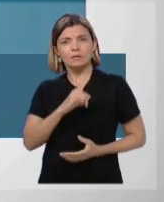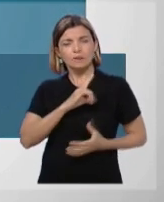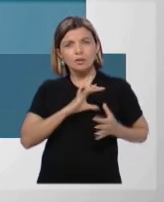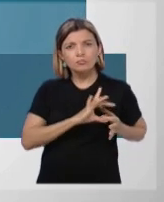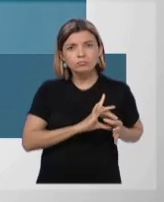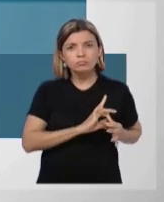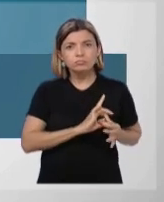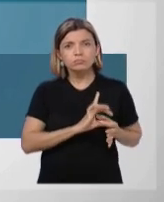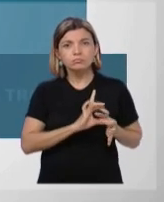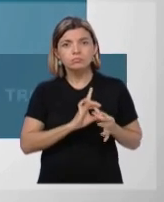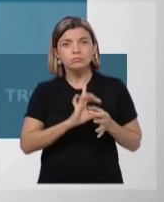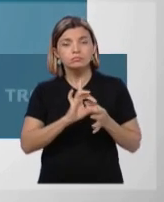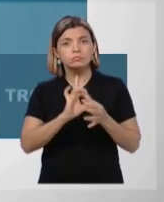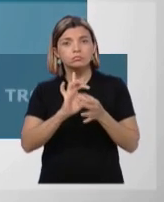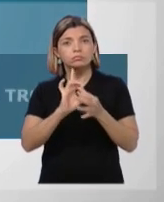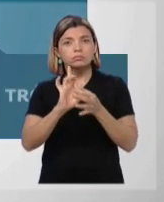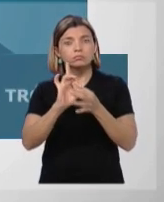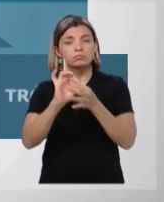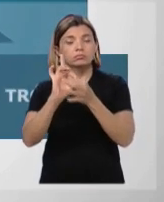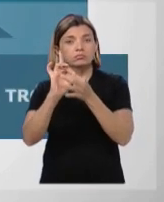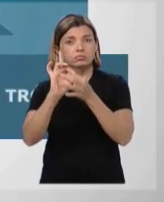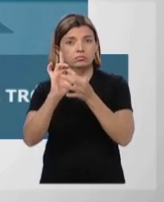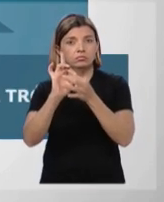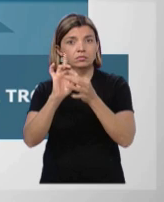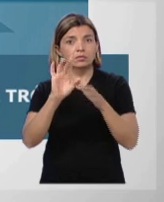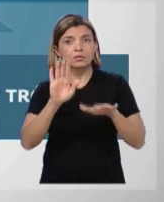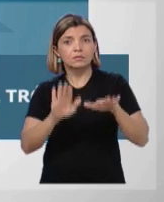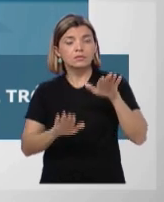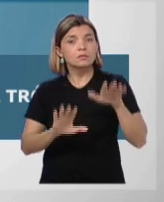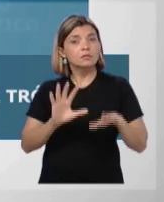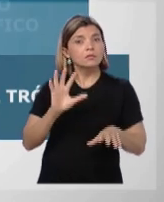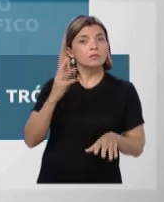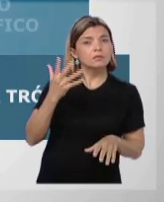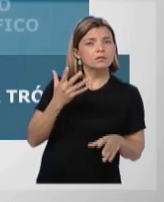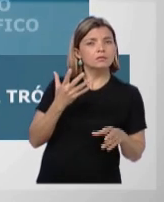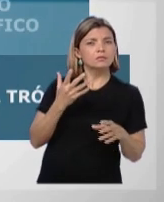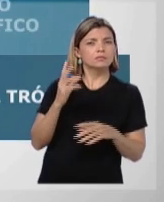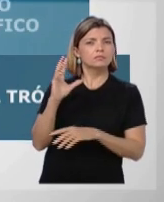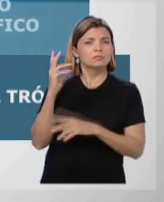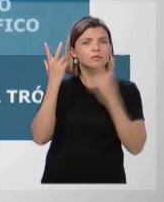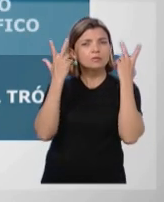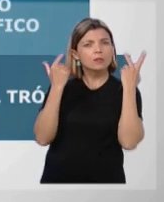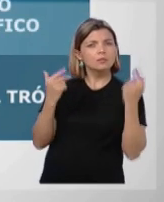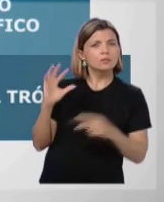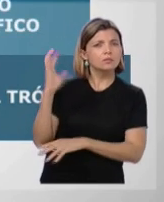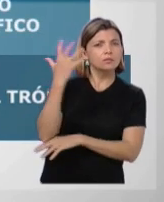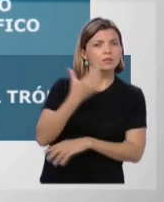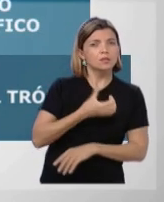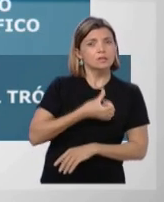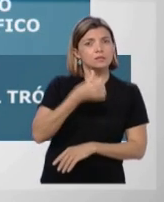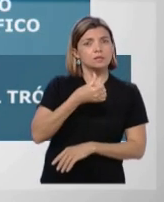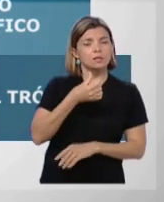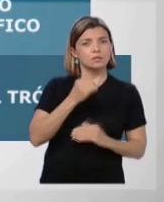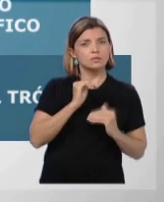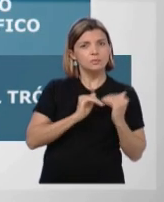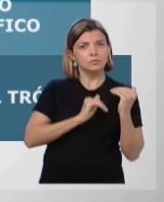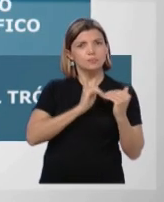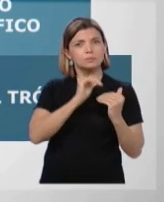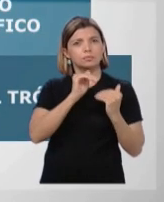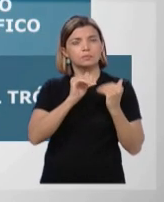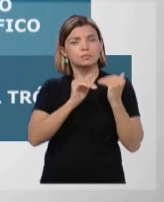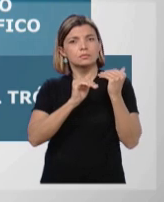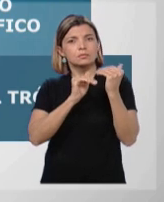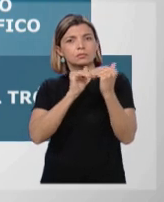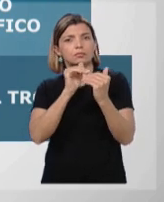O número de elos em uma cadeia alimentar é limitado. Raramente vemos na natureza mais do que 5 ou 6